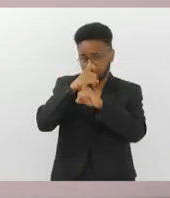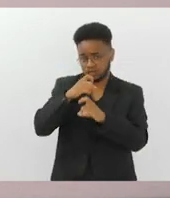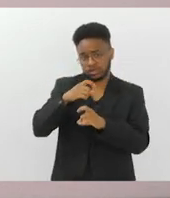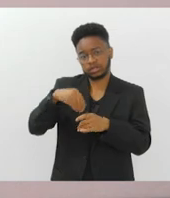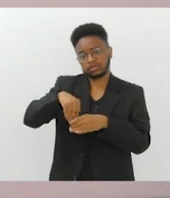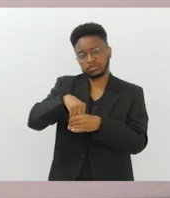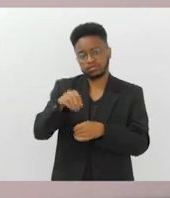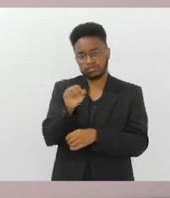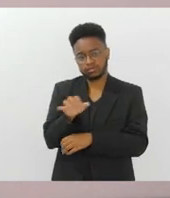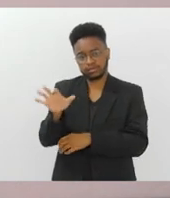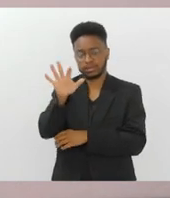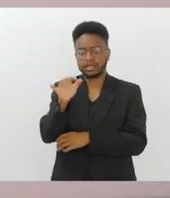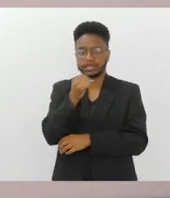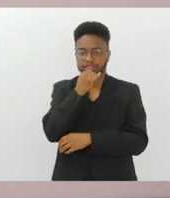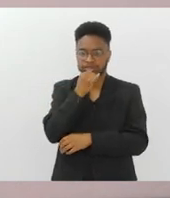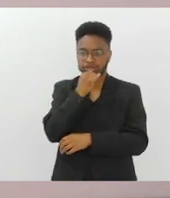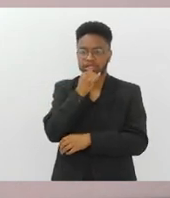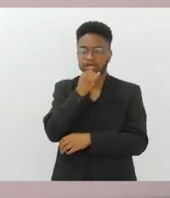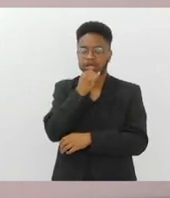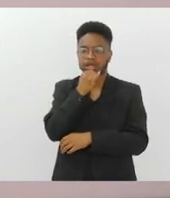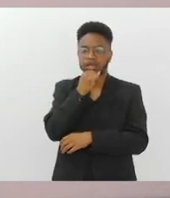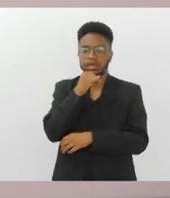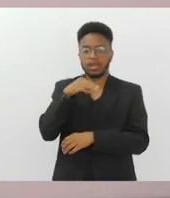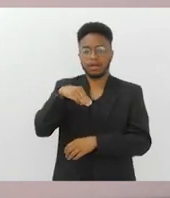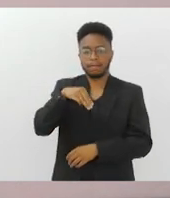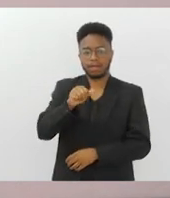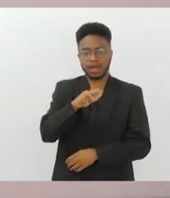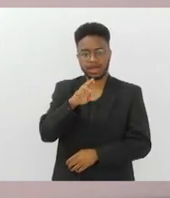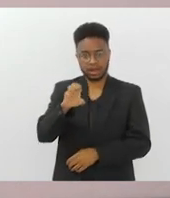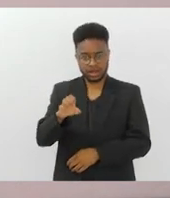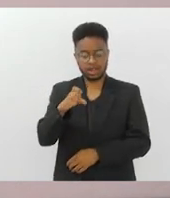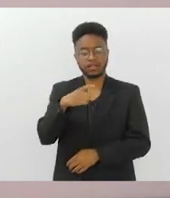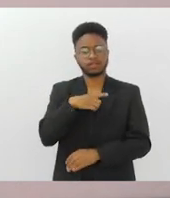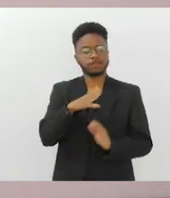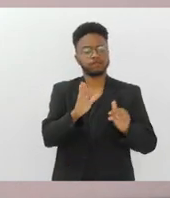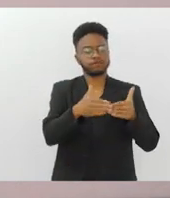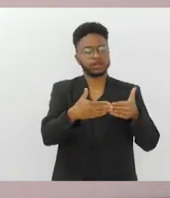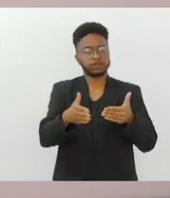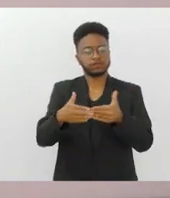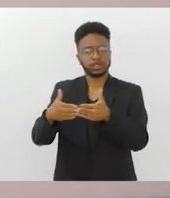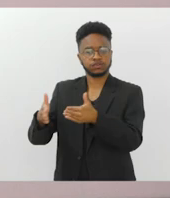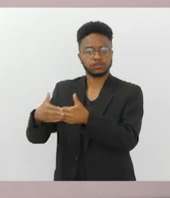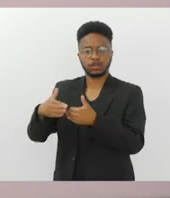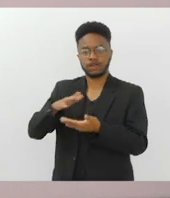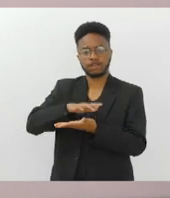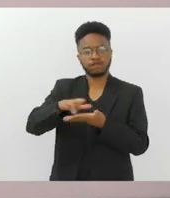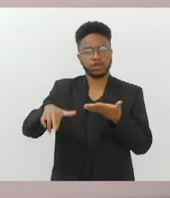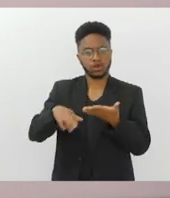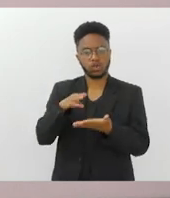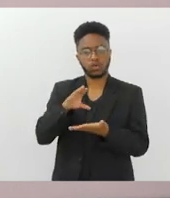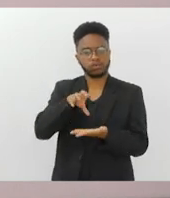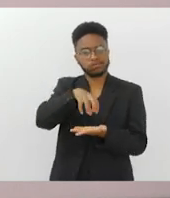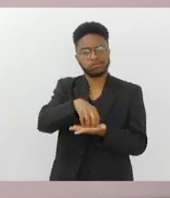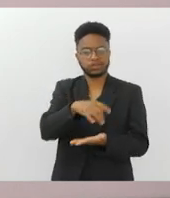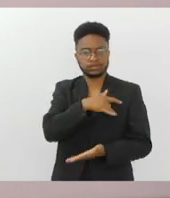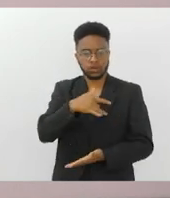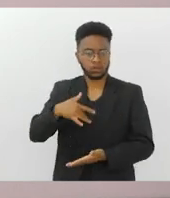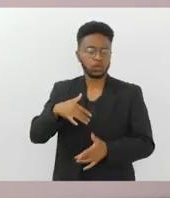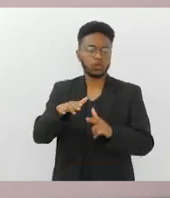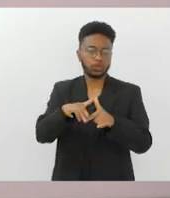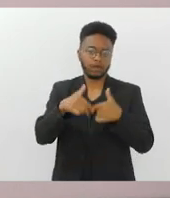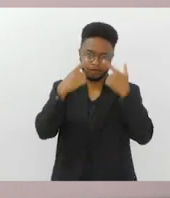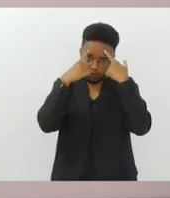ano, os postos de saúde já tiveram vários dias fechados por conta da violência das operações policiais. Com